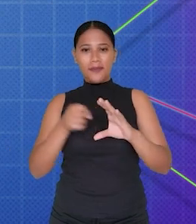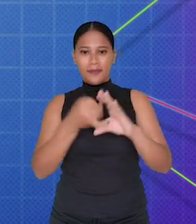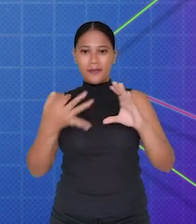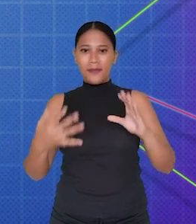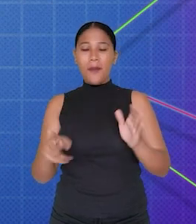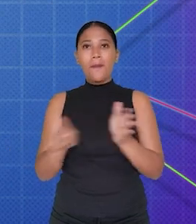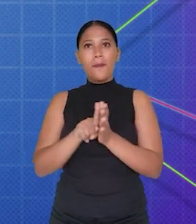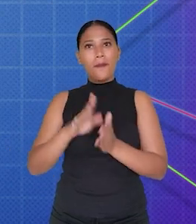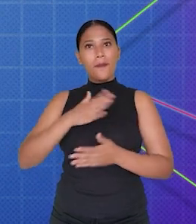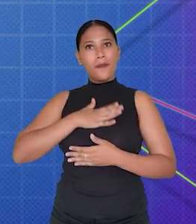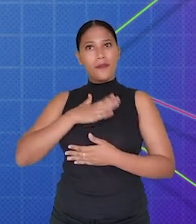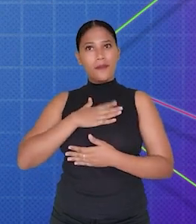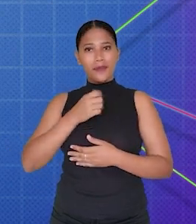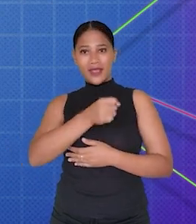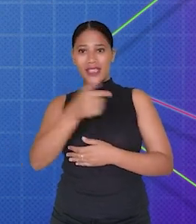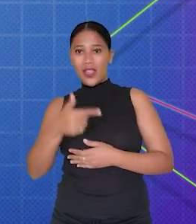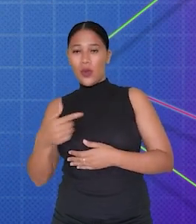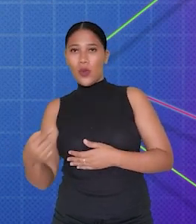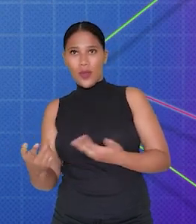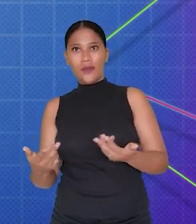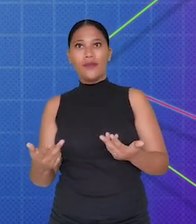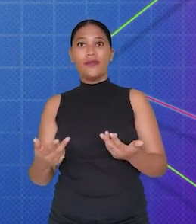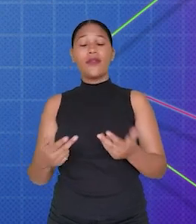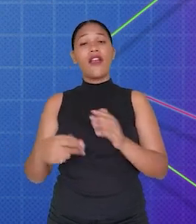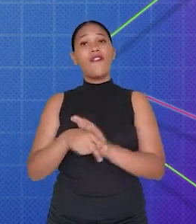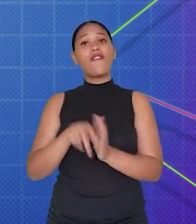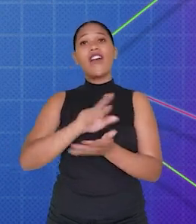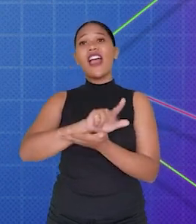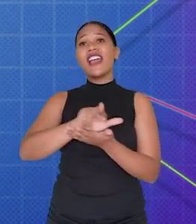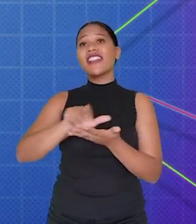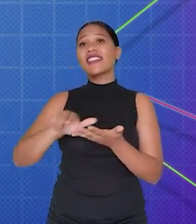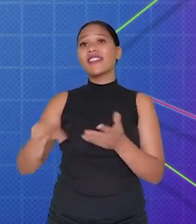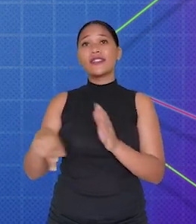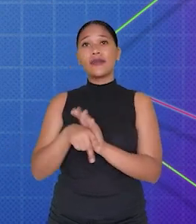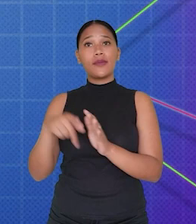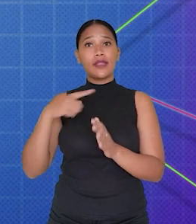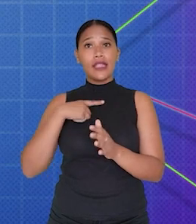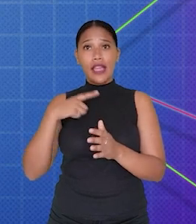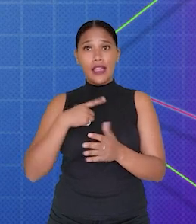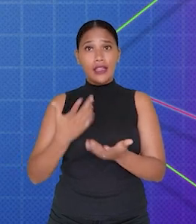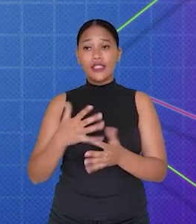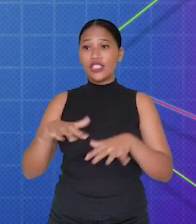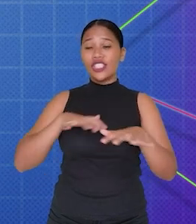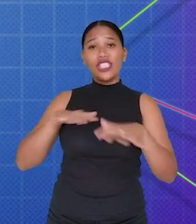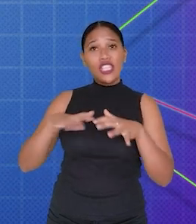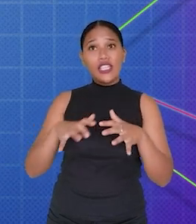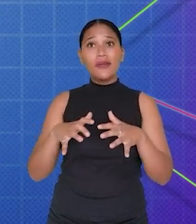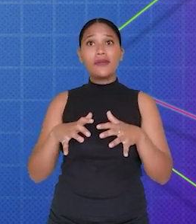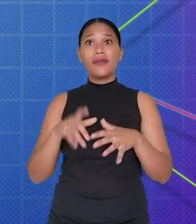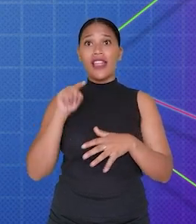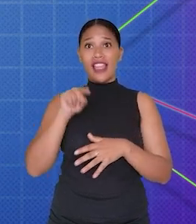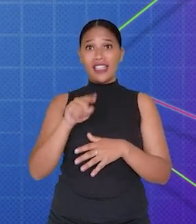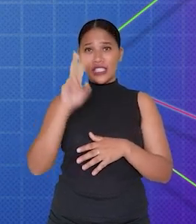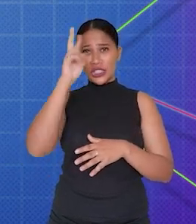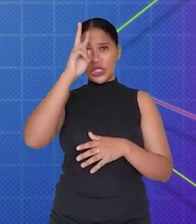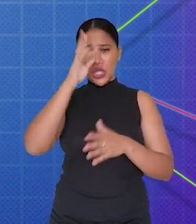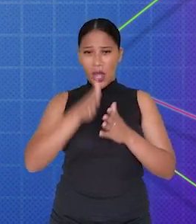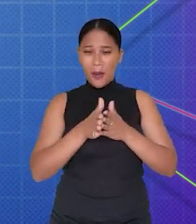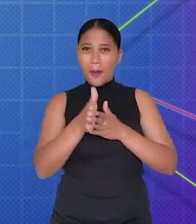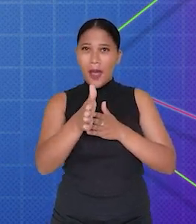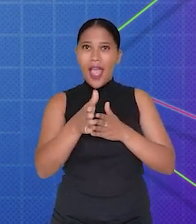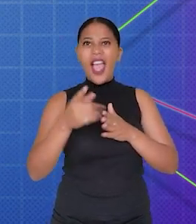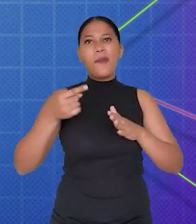elementos secundários da história. Ao oferecer uma ampla variedade de relacionamentos e dinâmicas entre os personagens, esses arcos ajudam a